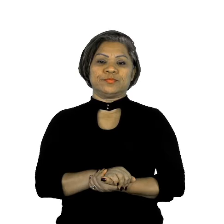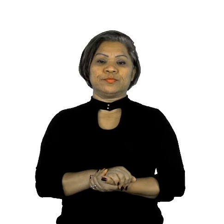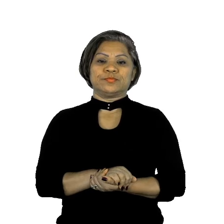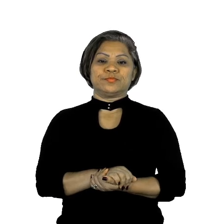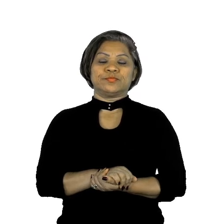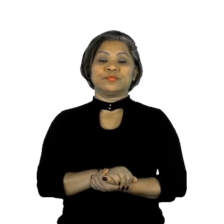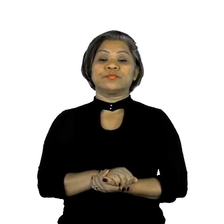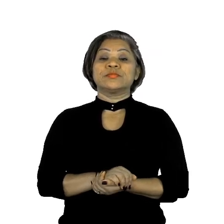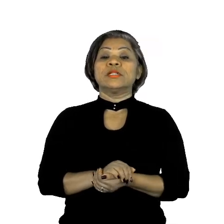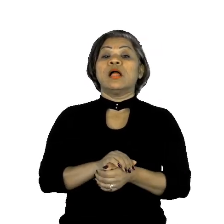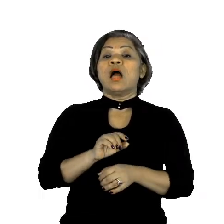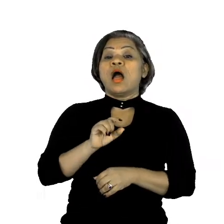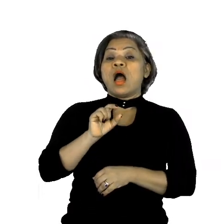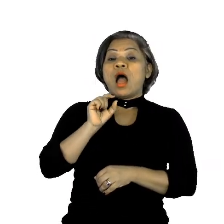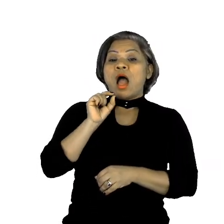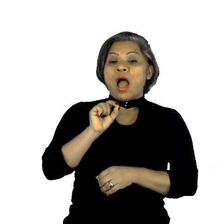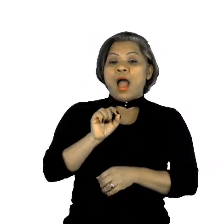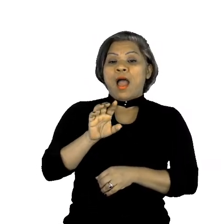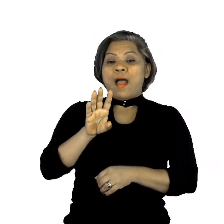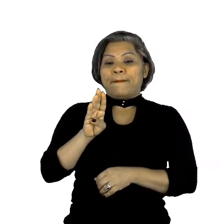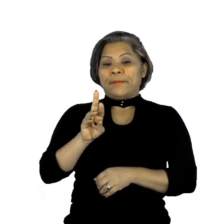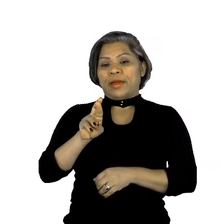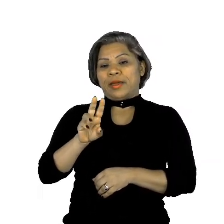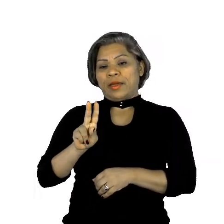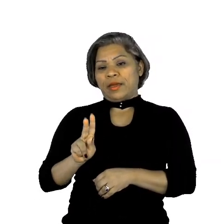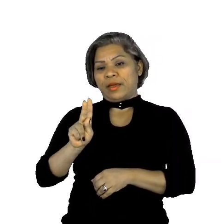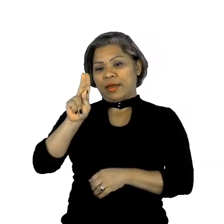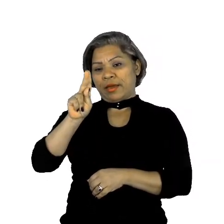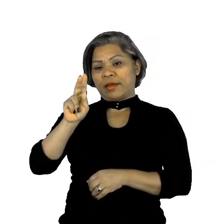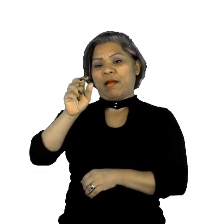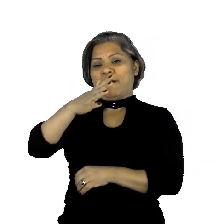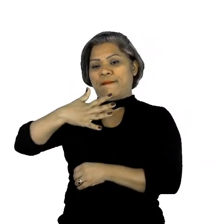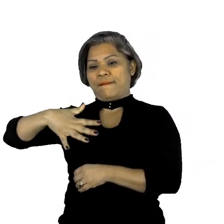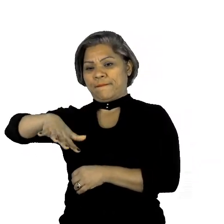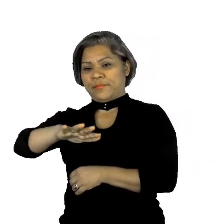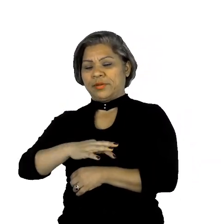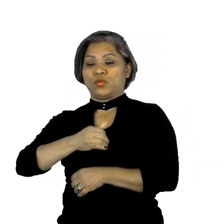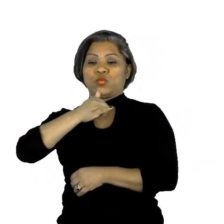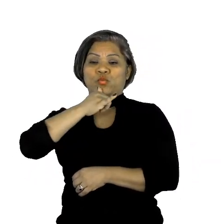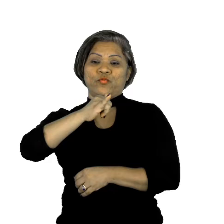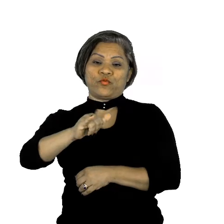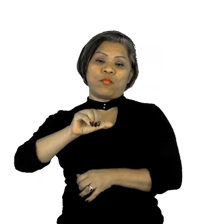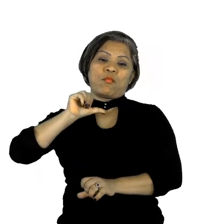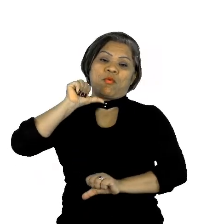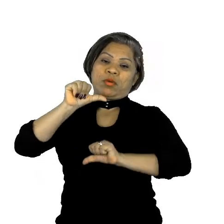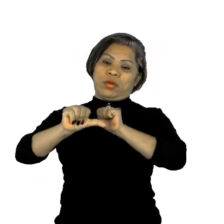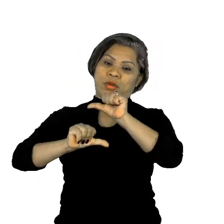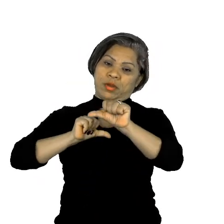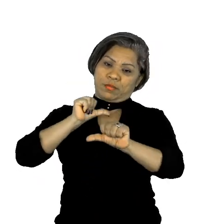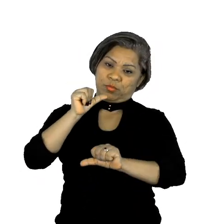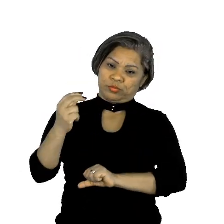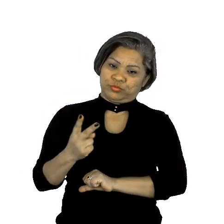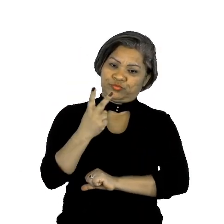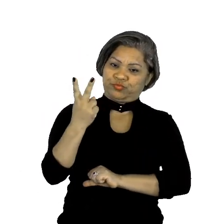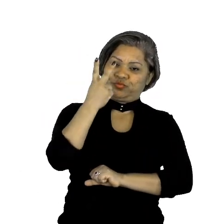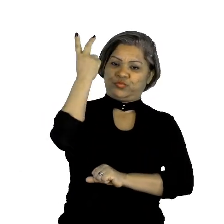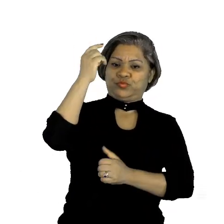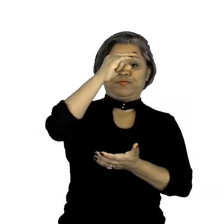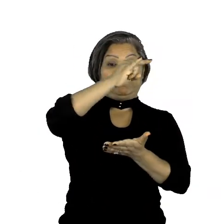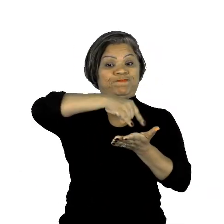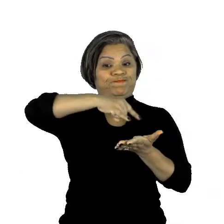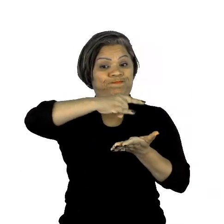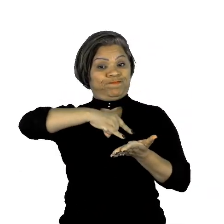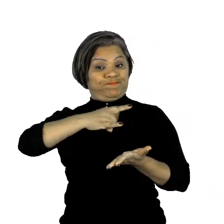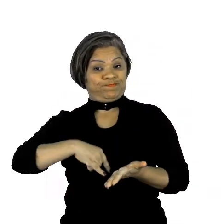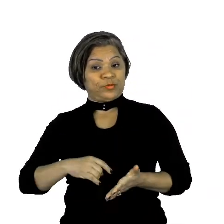a ABRK Ambiental informou que mudanças nos valores das contas podem